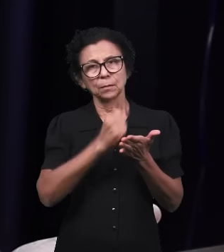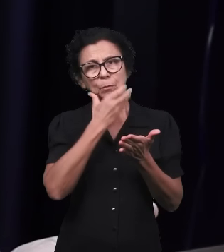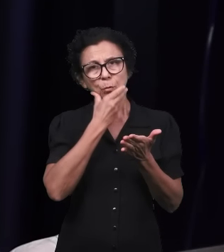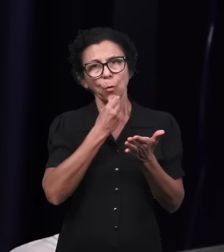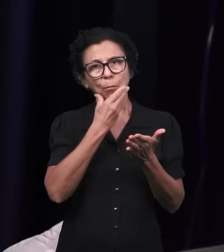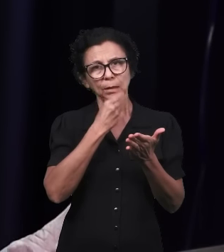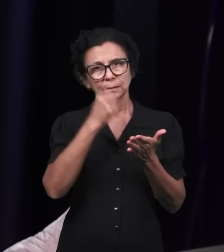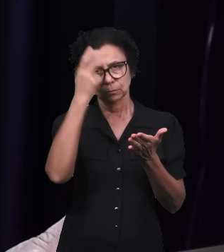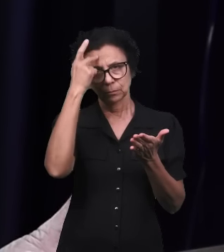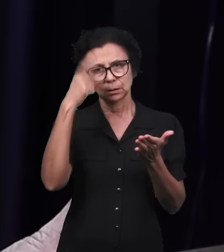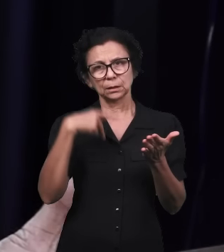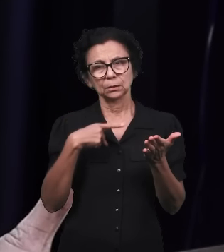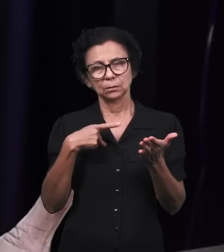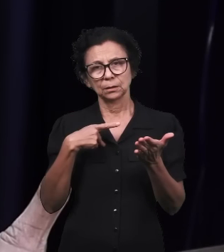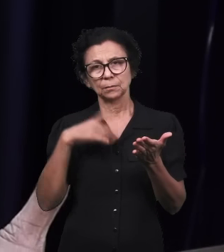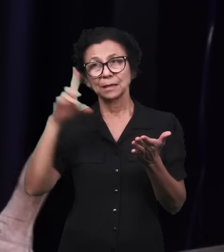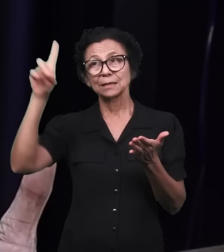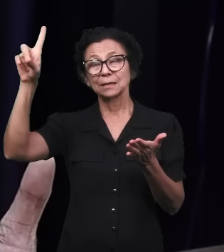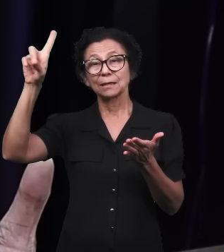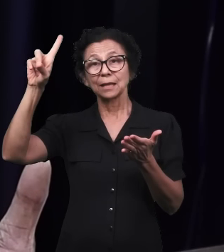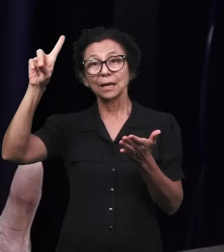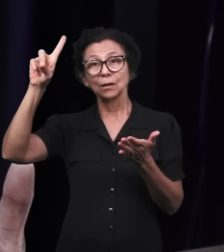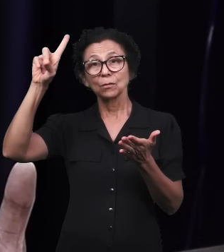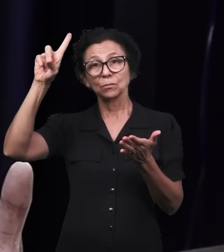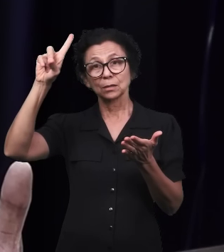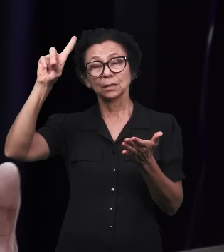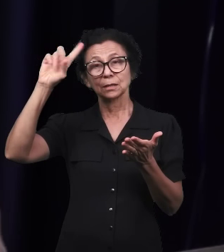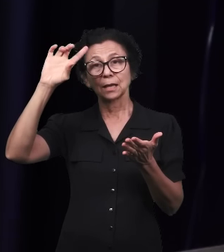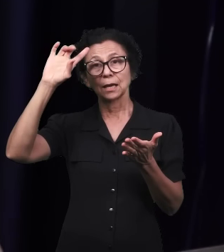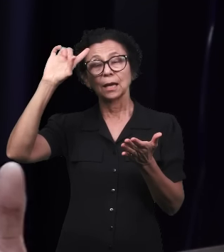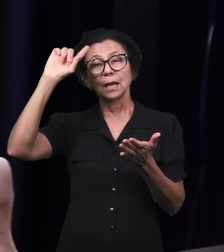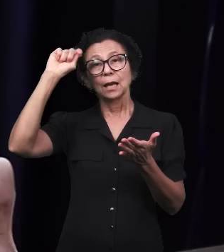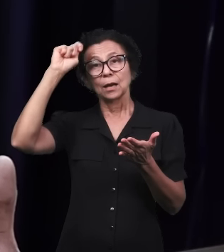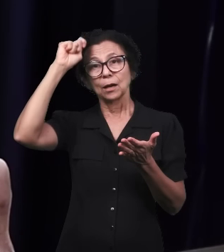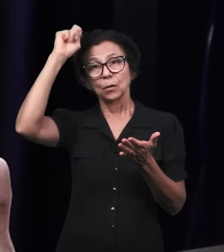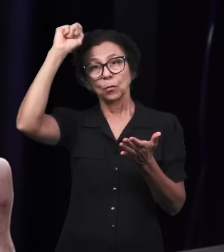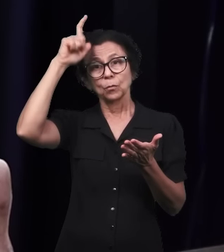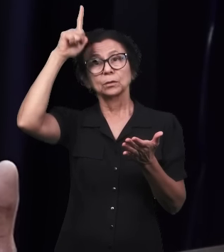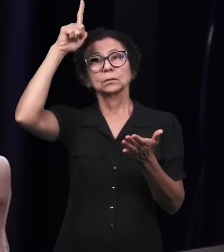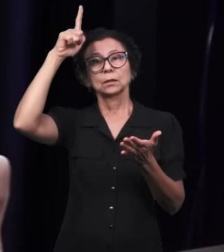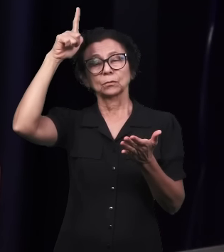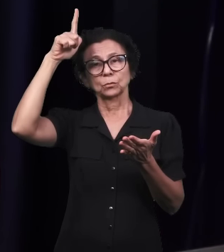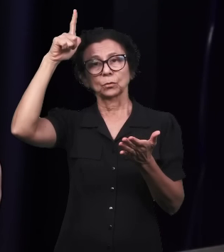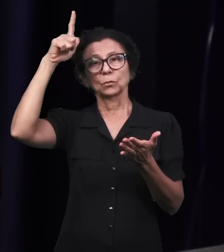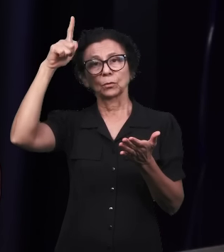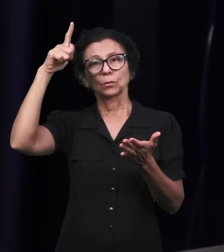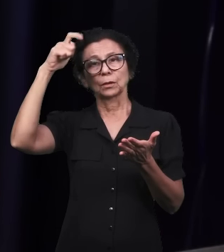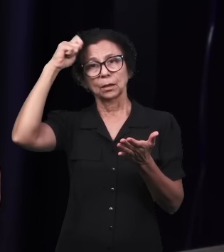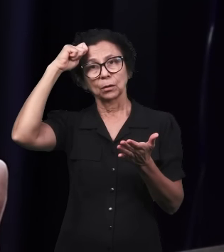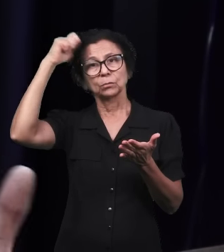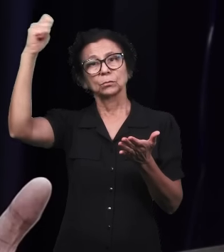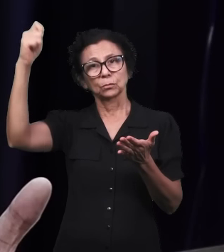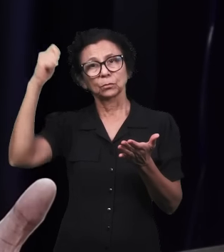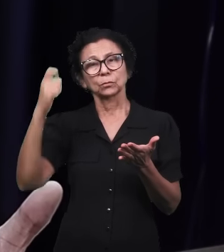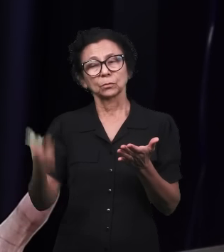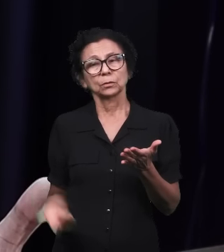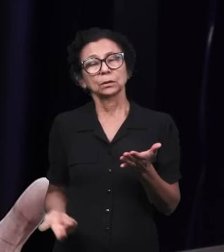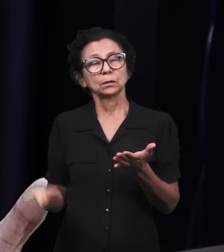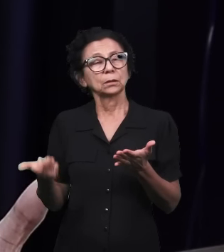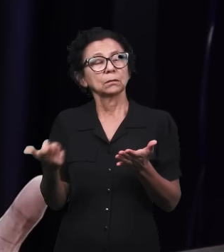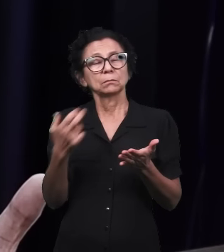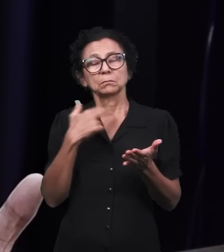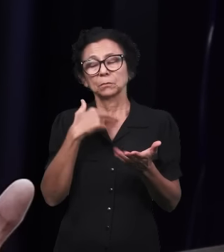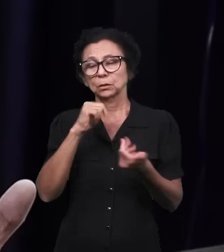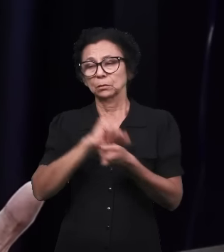é Deus. Então, por isso que o Evangelho não há espaço para adaptações. É como um exemplo